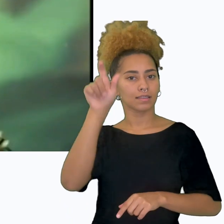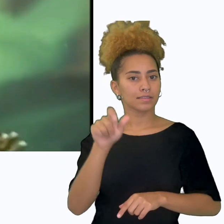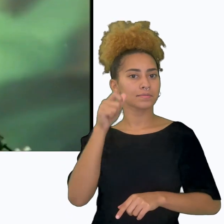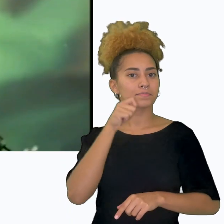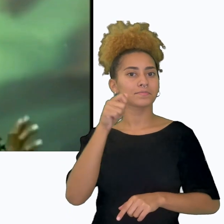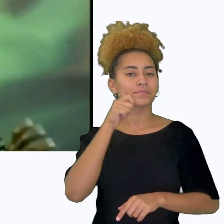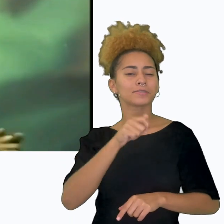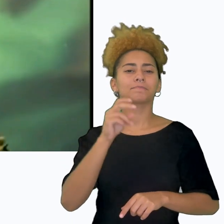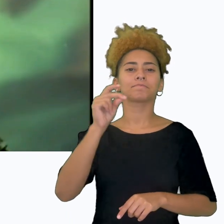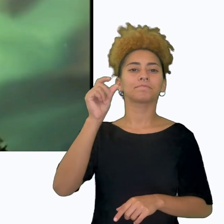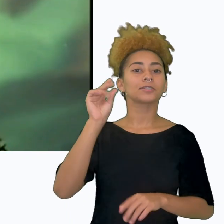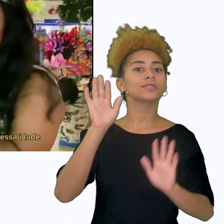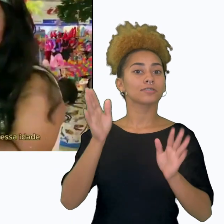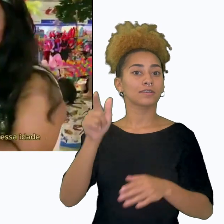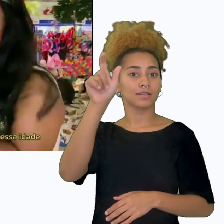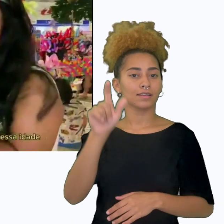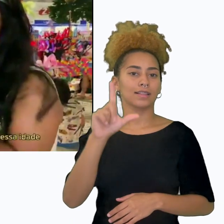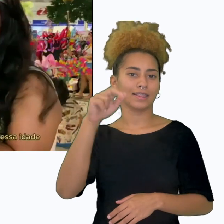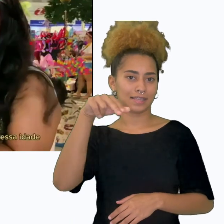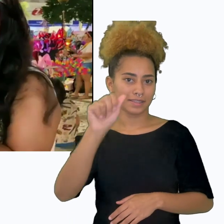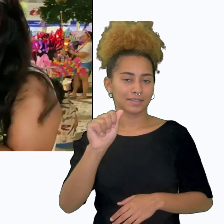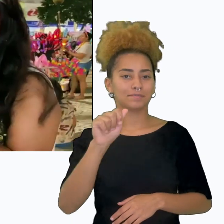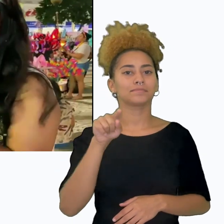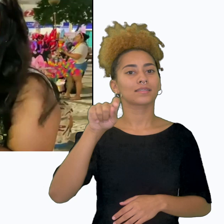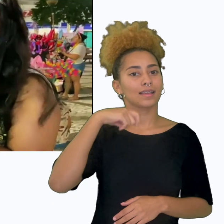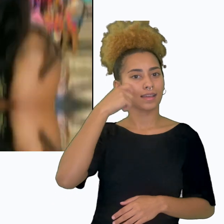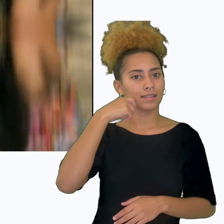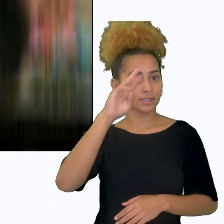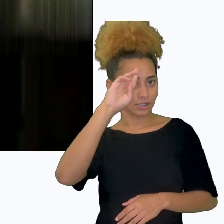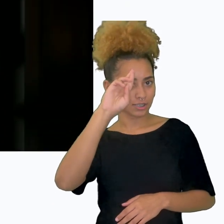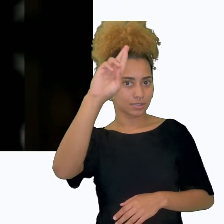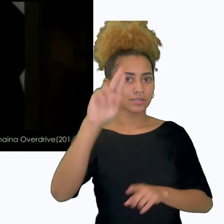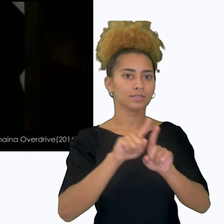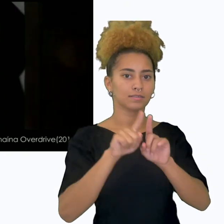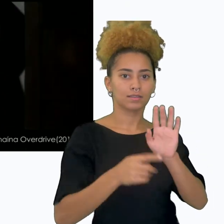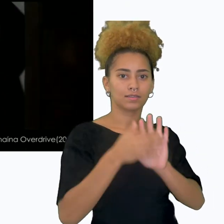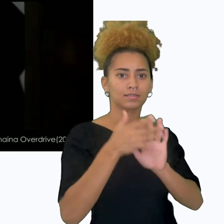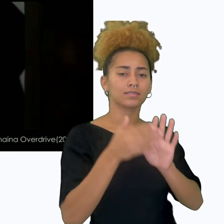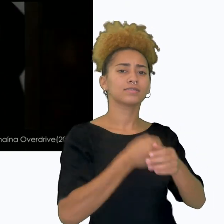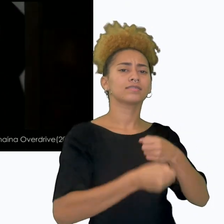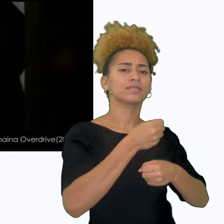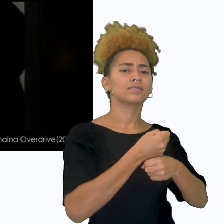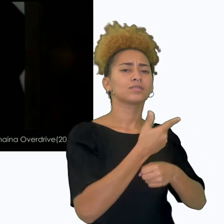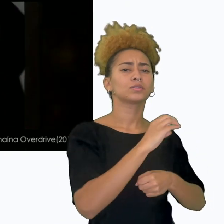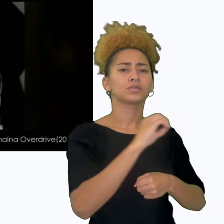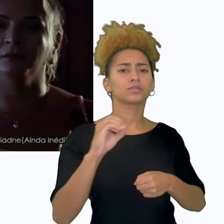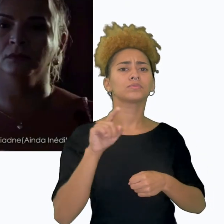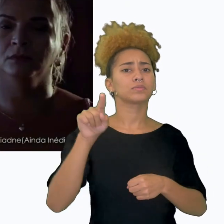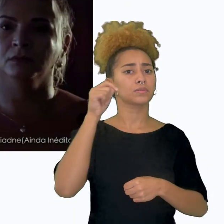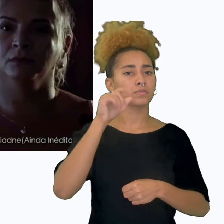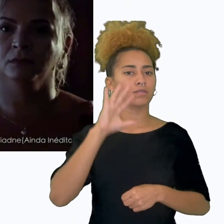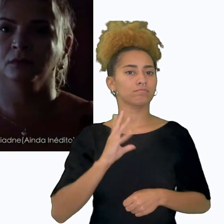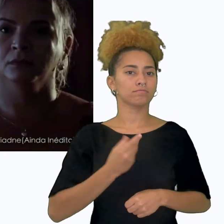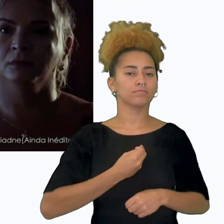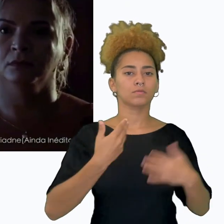Estamos falando da diva do milênio, Lena Oxa. Atriz, diretora e roteirista desde 2000, ela